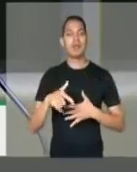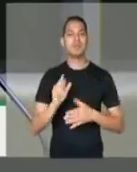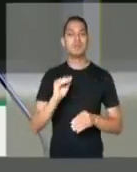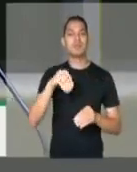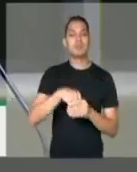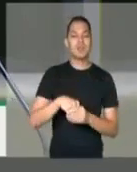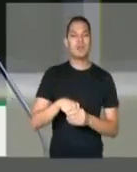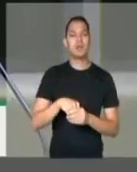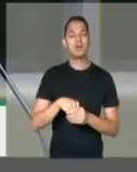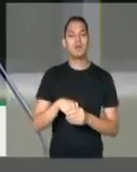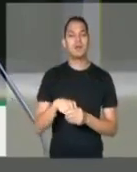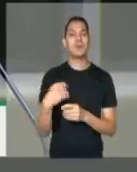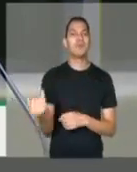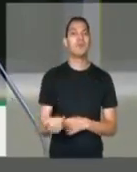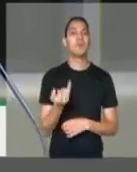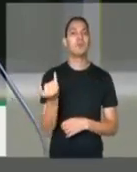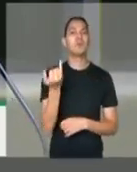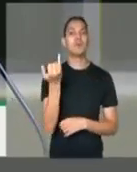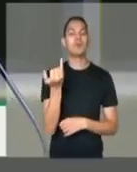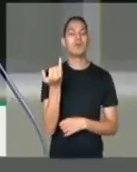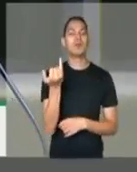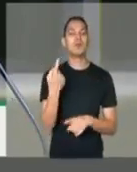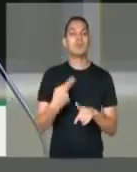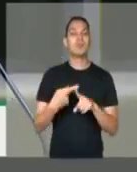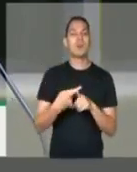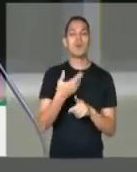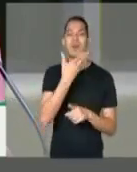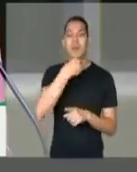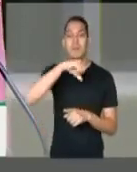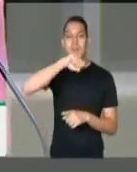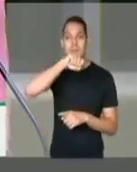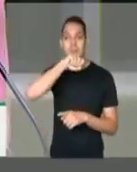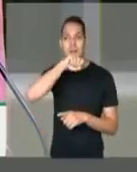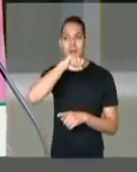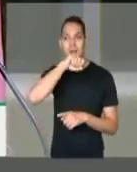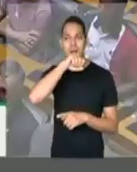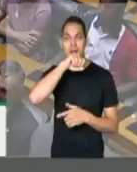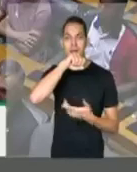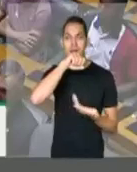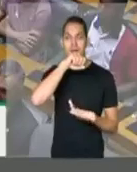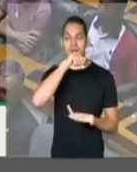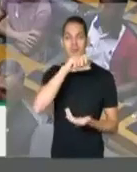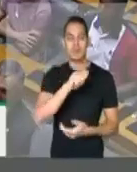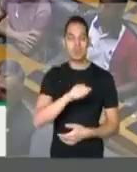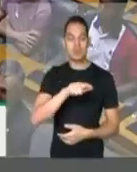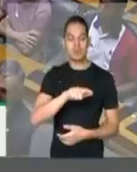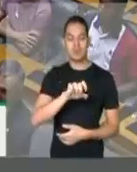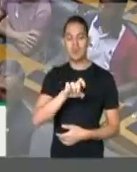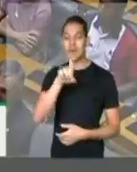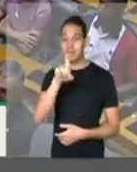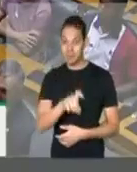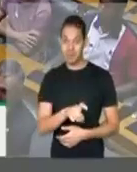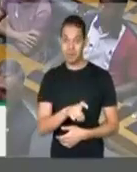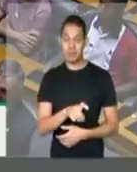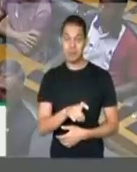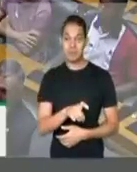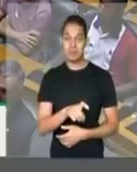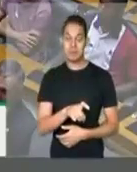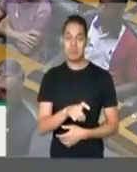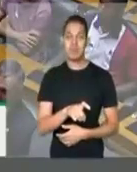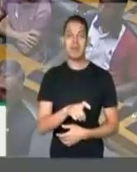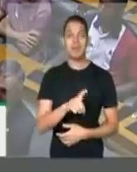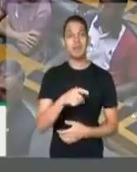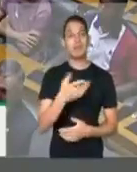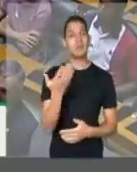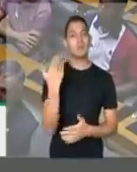muito simbolismo para mim, na medida em que meu pai, o Alex Canziani, nosso eterno deputado Alex Canziani, foi um